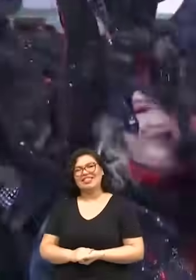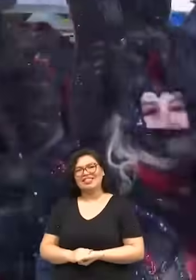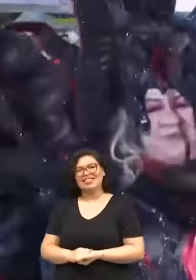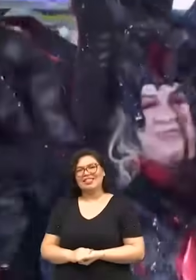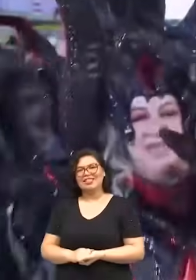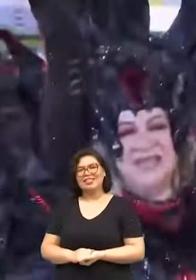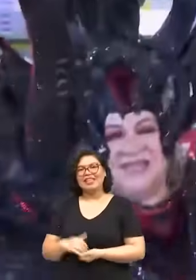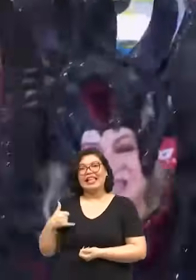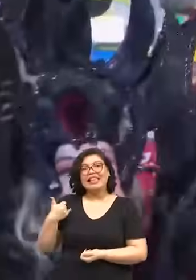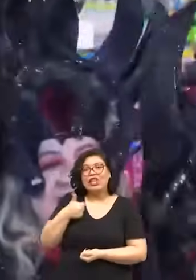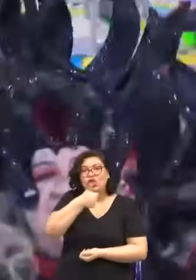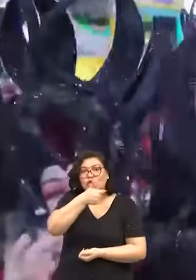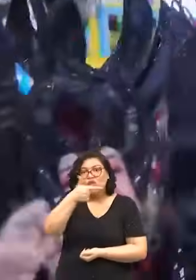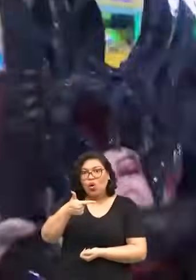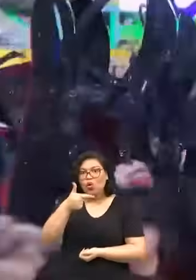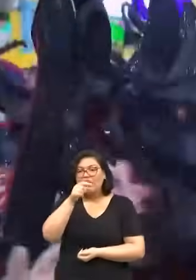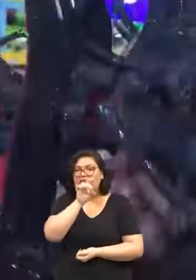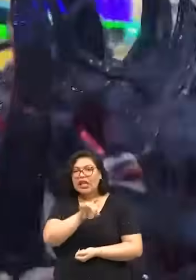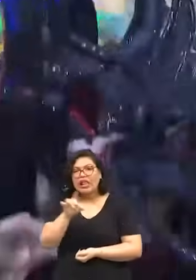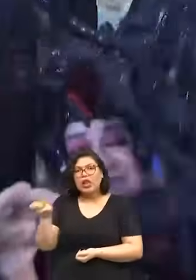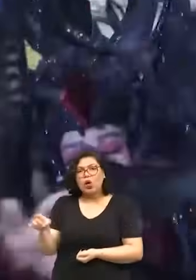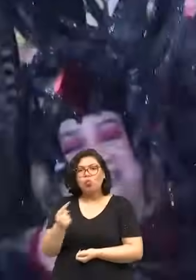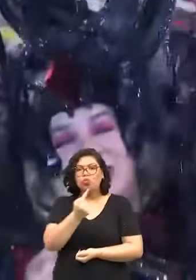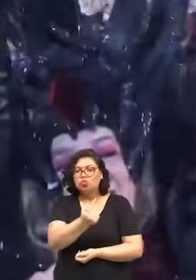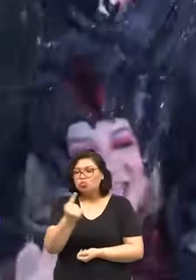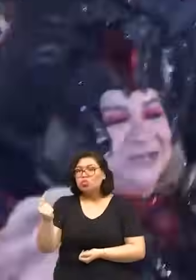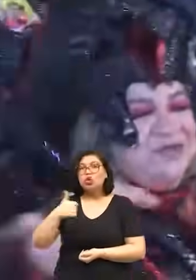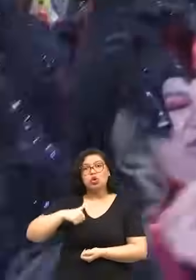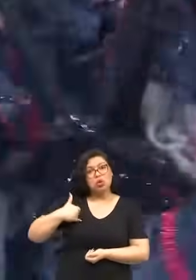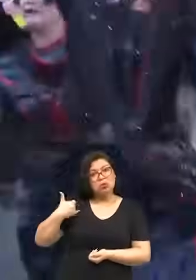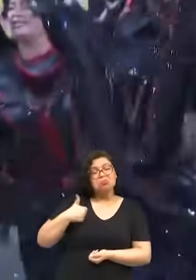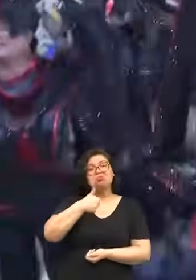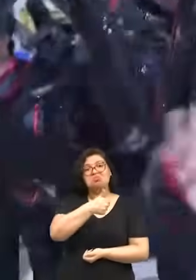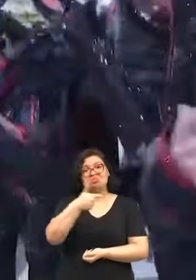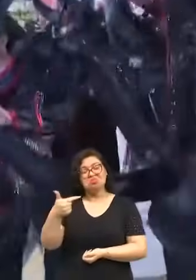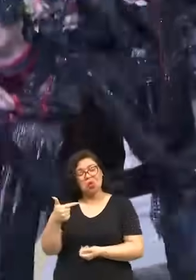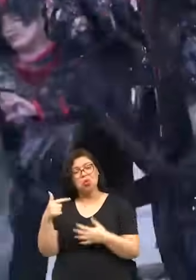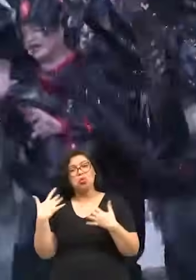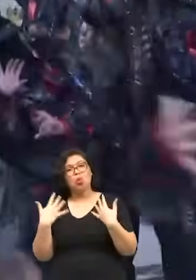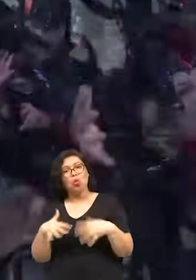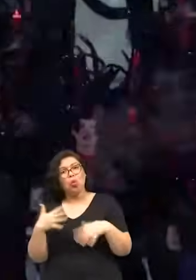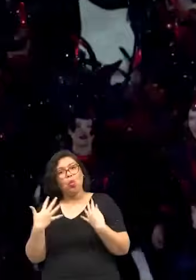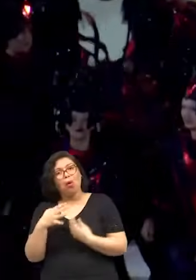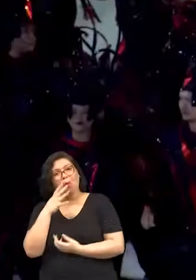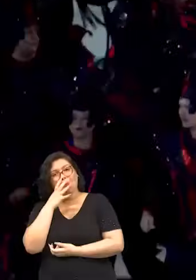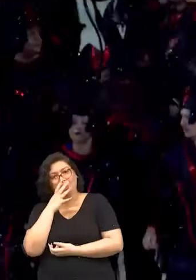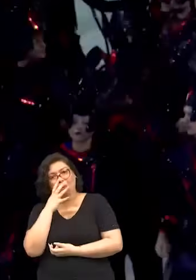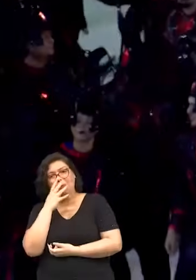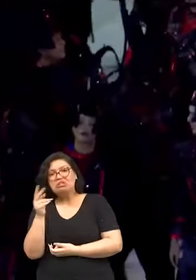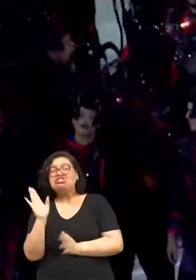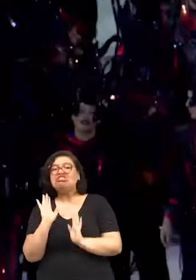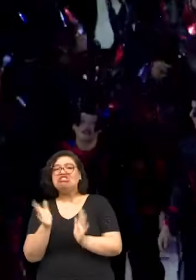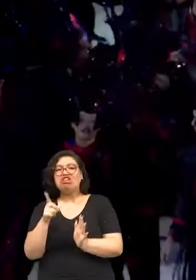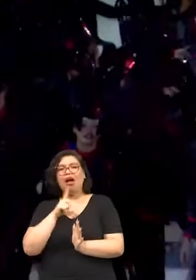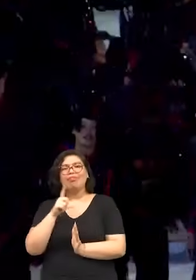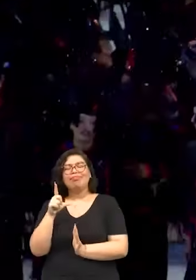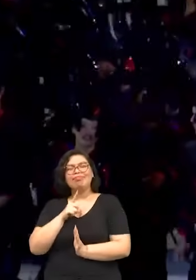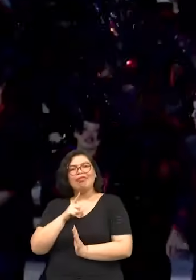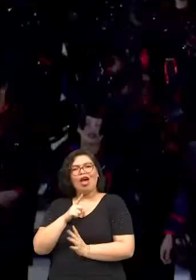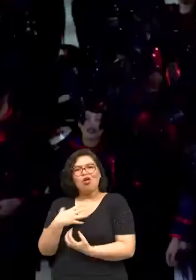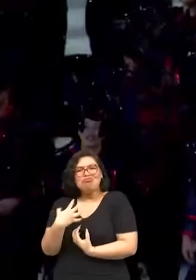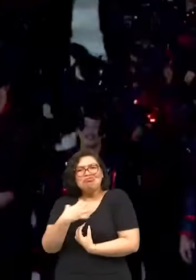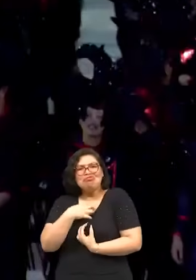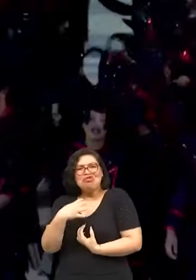12 anos cada um deles, né? 12 anos, gente. Impressionante como eles têm já todo aquele talento para